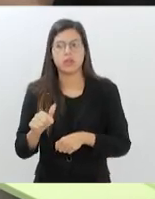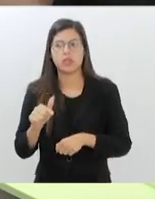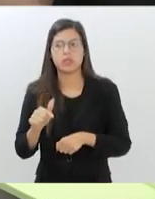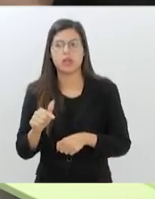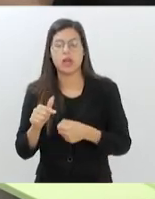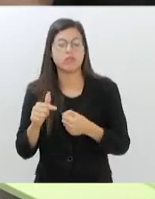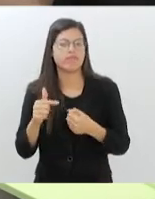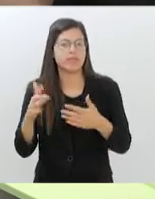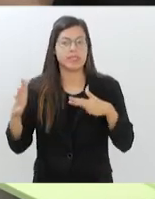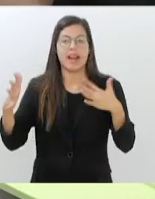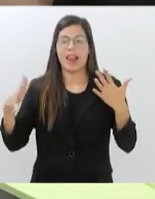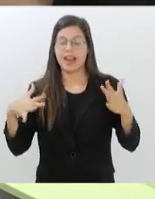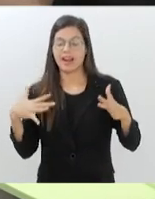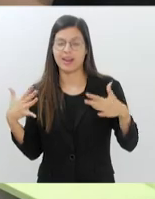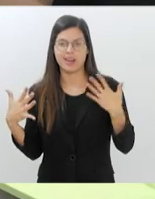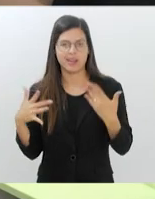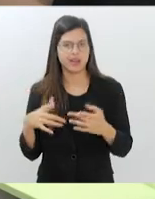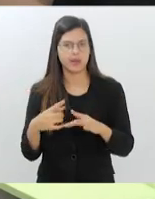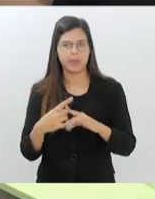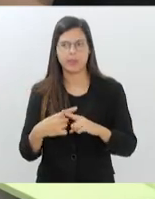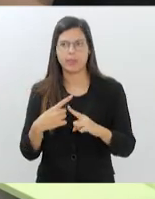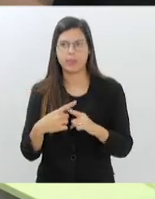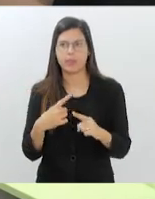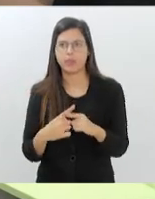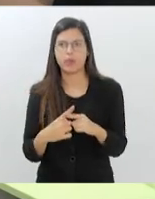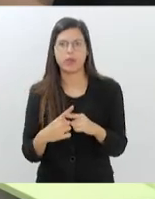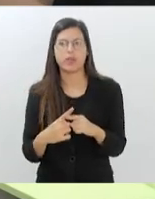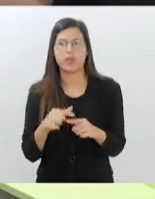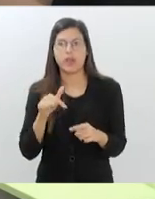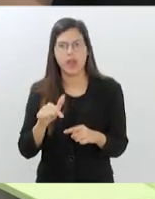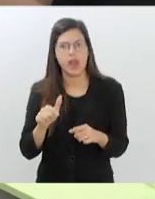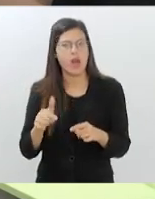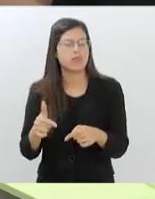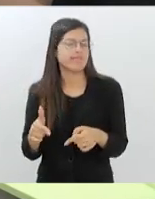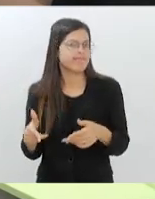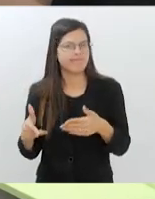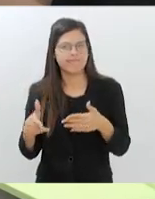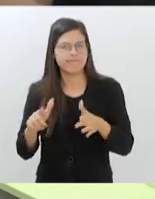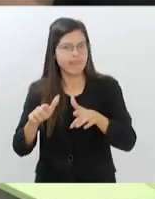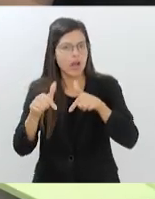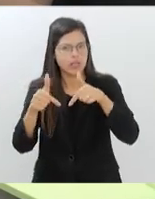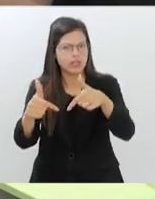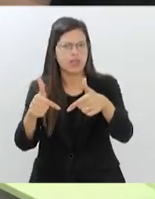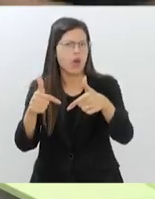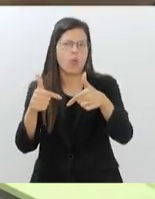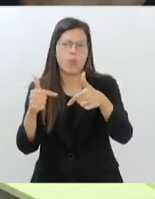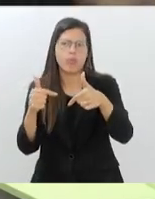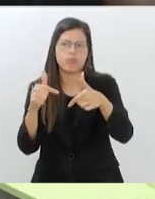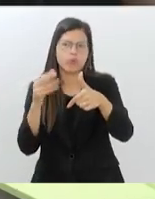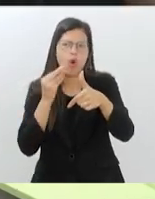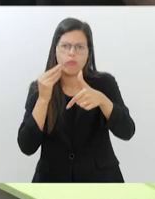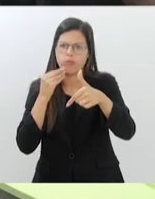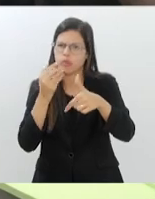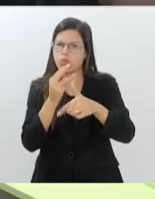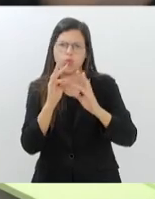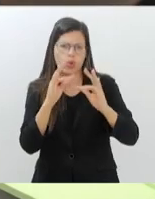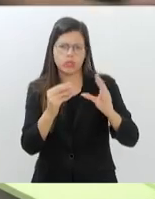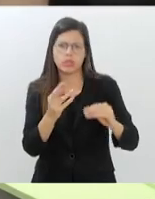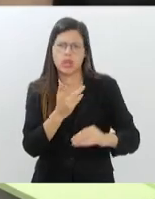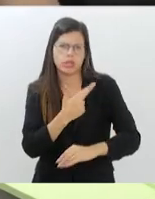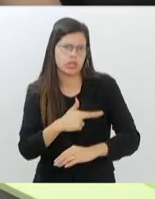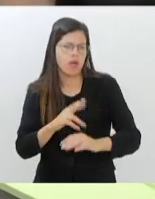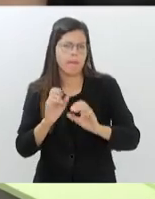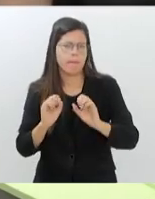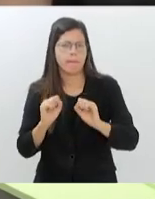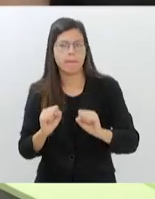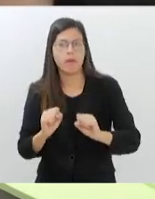maior alegria porque isso daí é um passo isso daí vale para todas as religiões mas obviamente não é para uma só mas como vossa